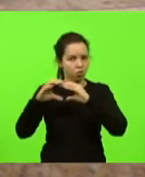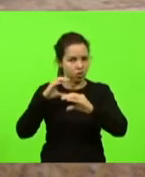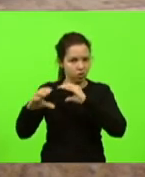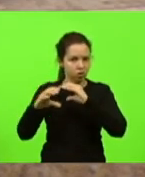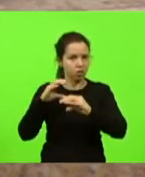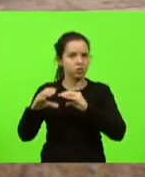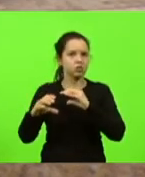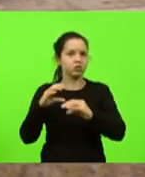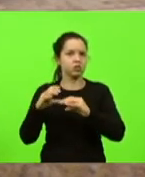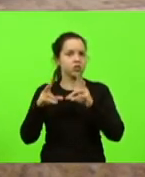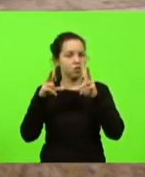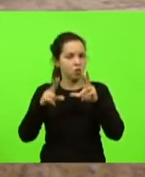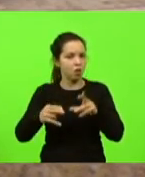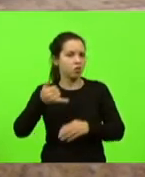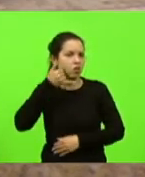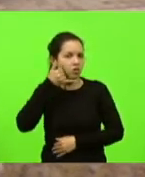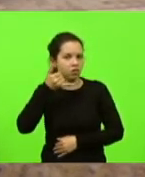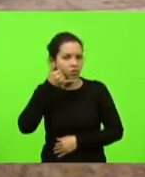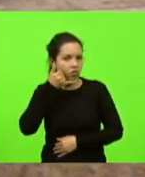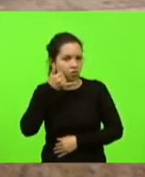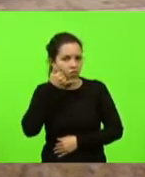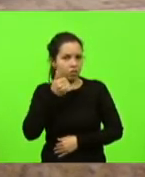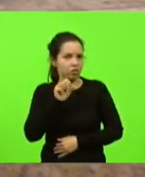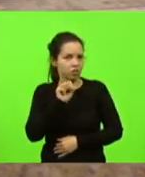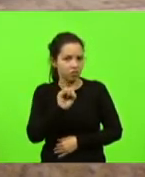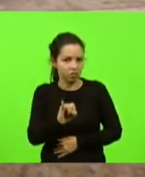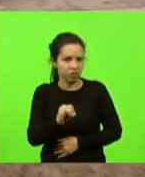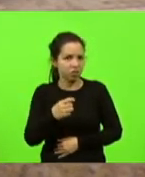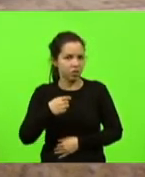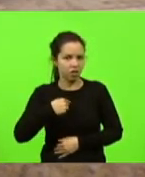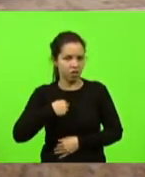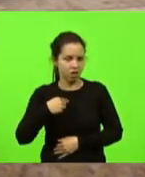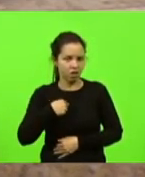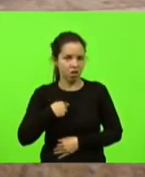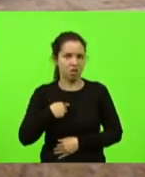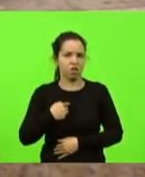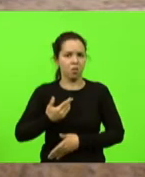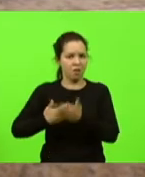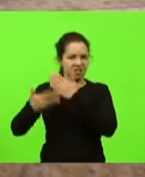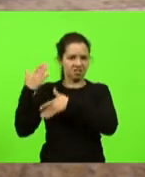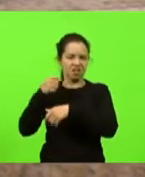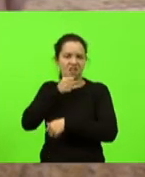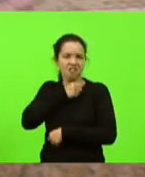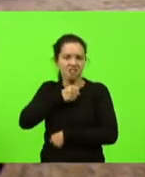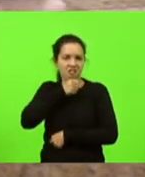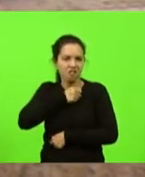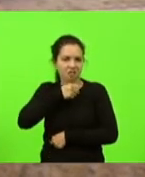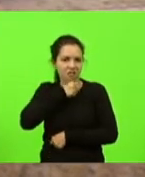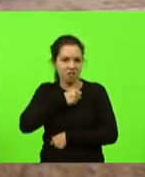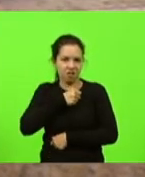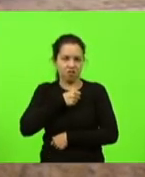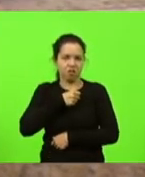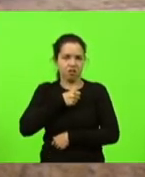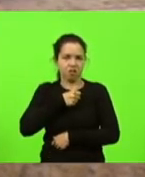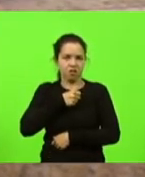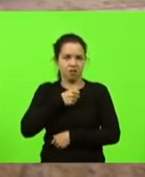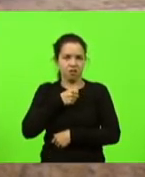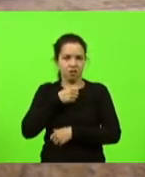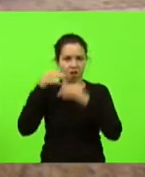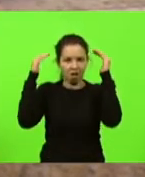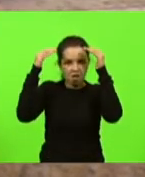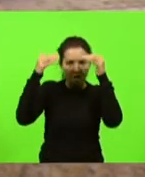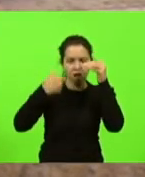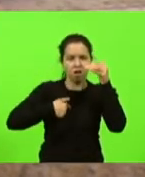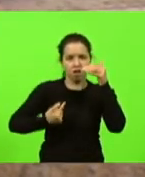como o telefone. Se eu estivesse na caverna, eu não utilizaria a rede social, eu usaria sinal de fumaça.